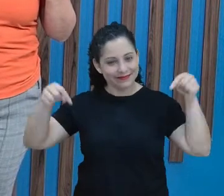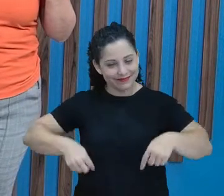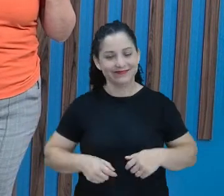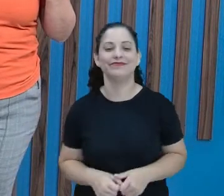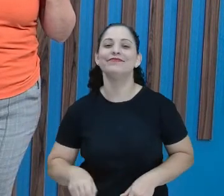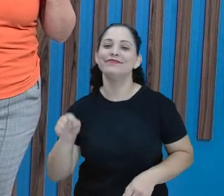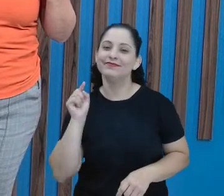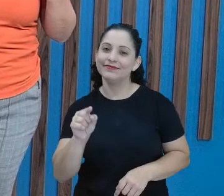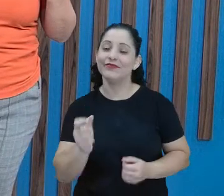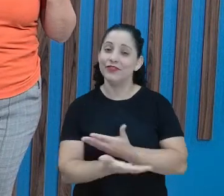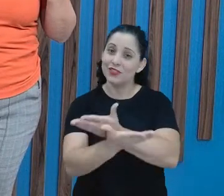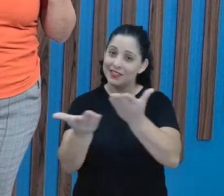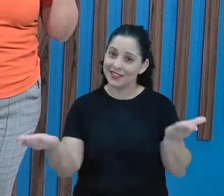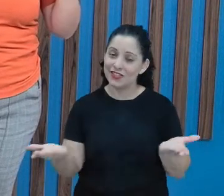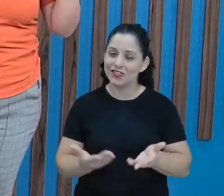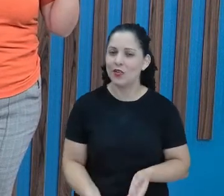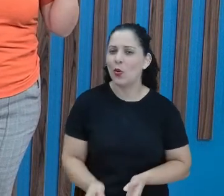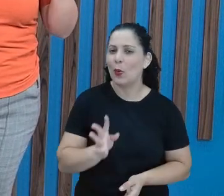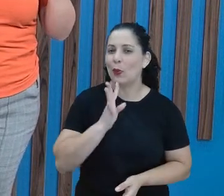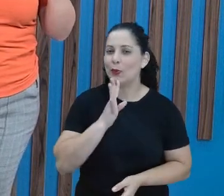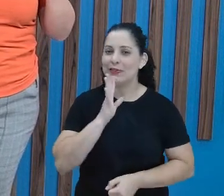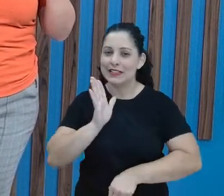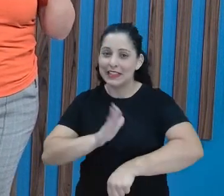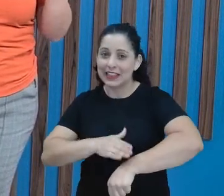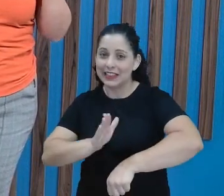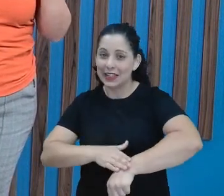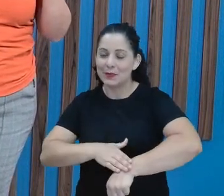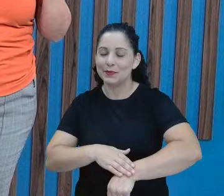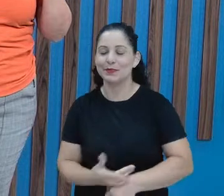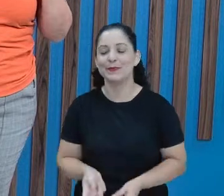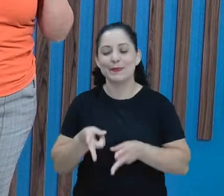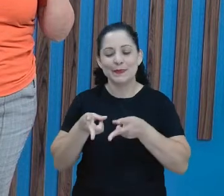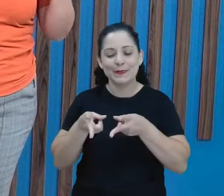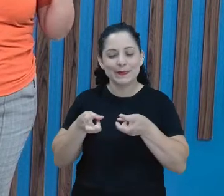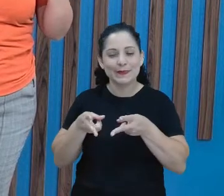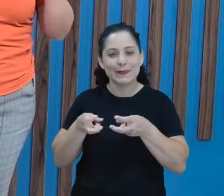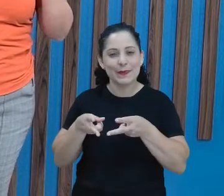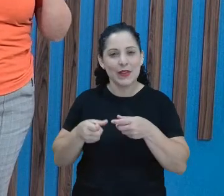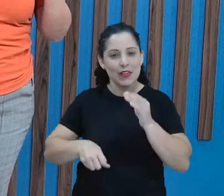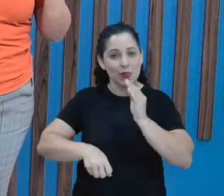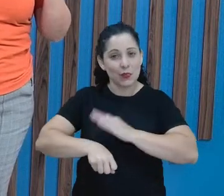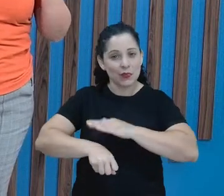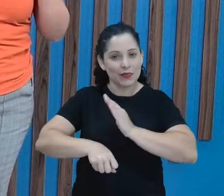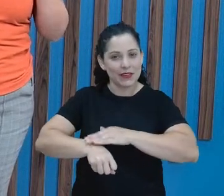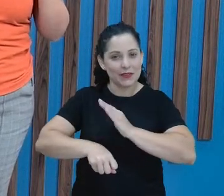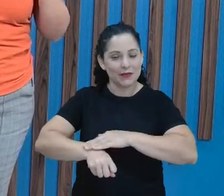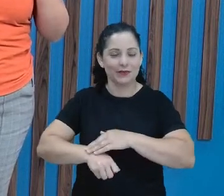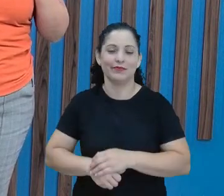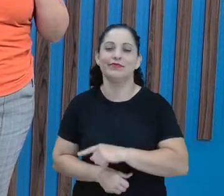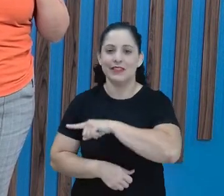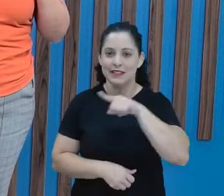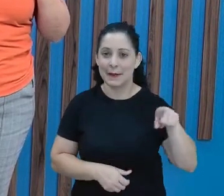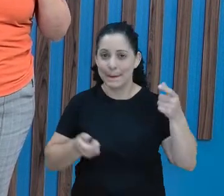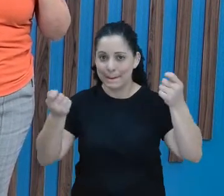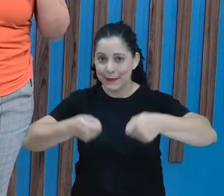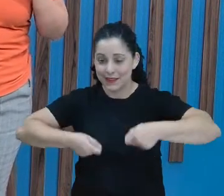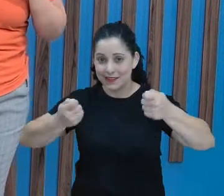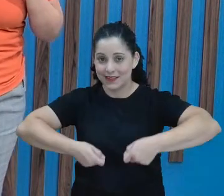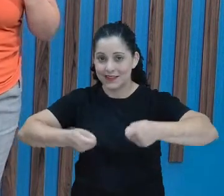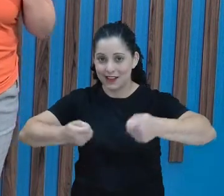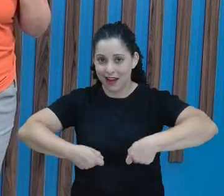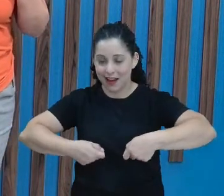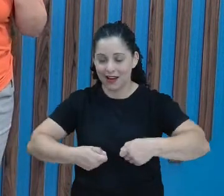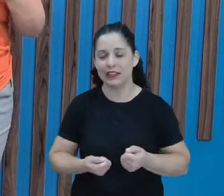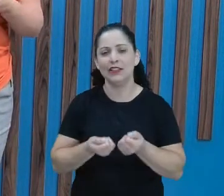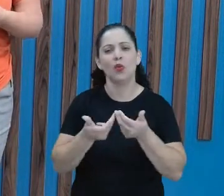Isso é para você saber o tempo, se localizar no tempo aí. Se você precisar de